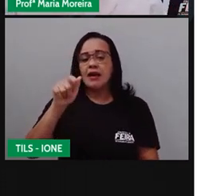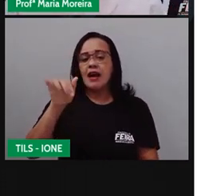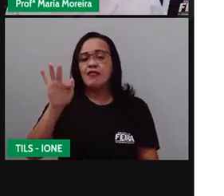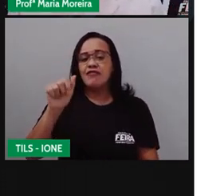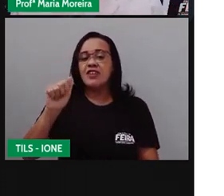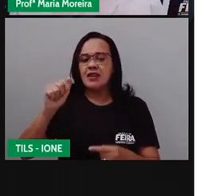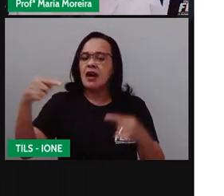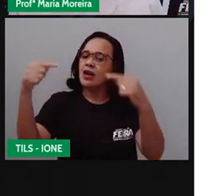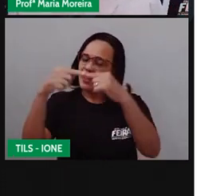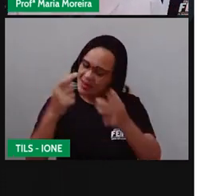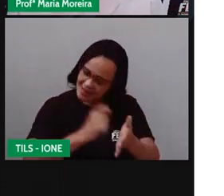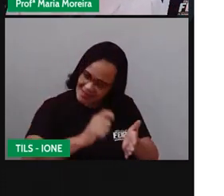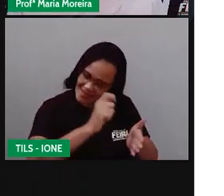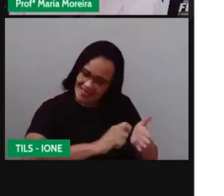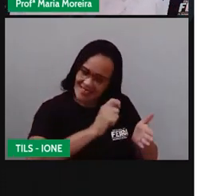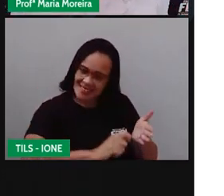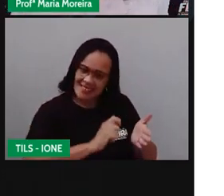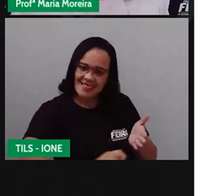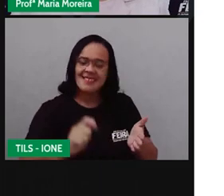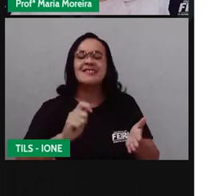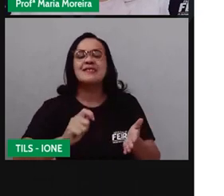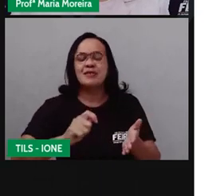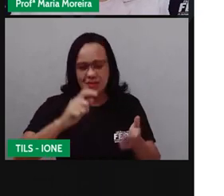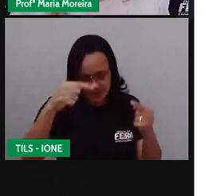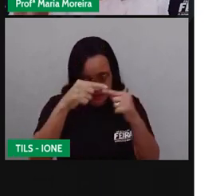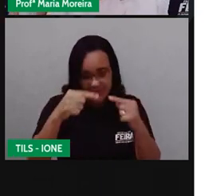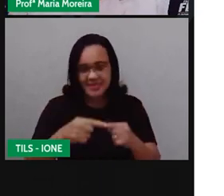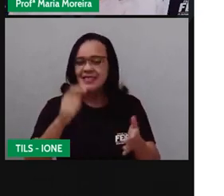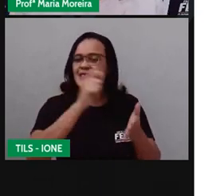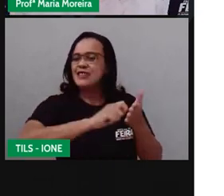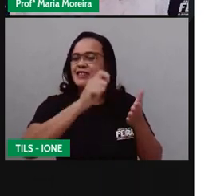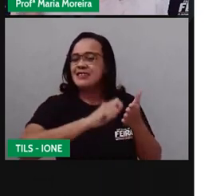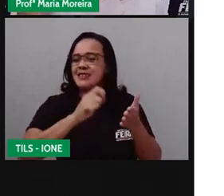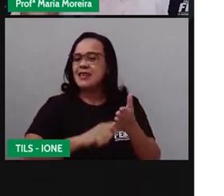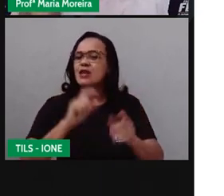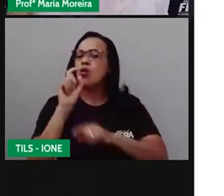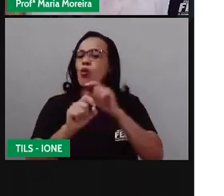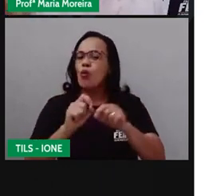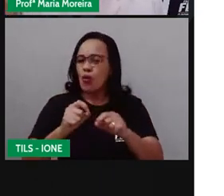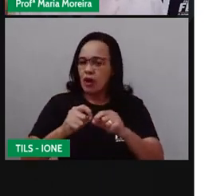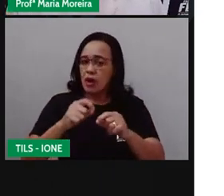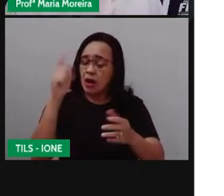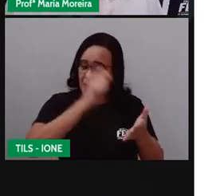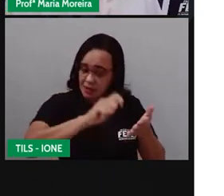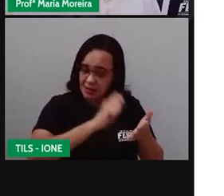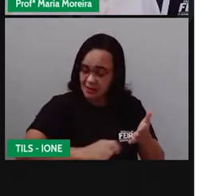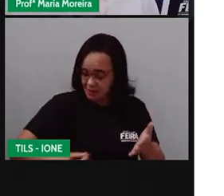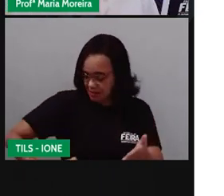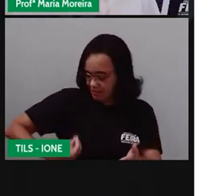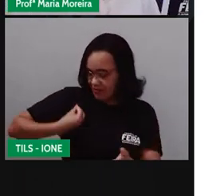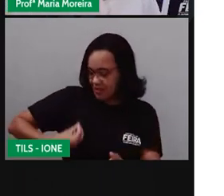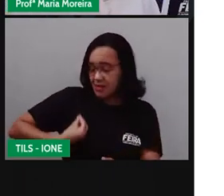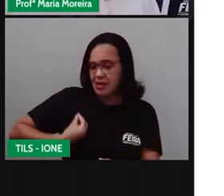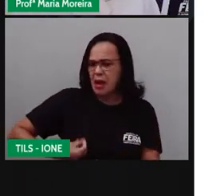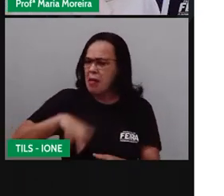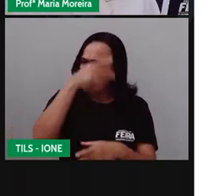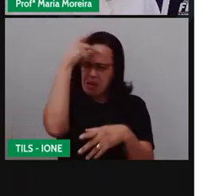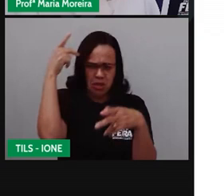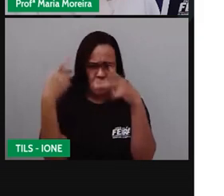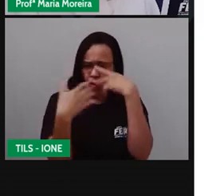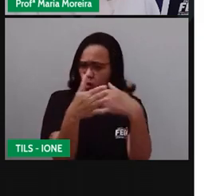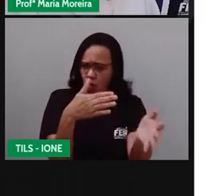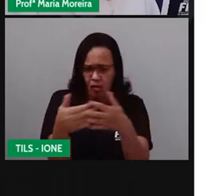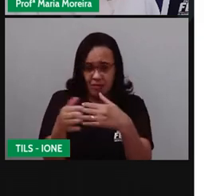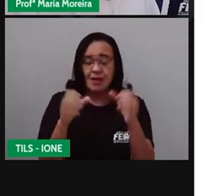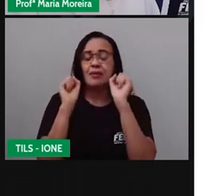é escrita. Então, é escrita da vida, a escrita da vida de alguém, tá?